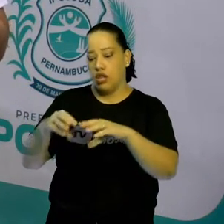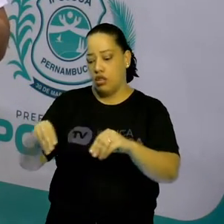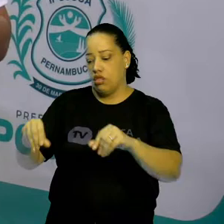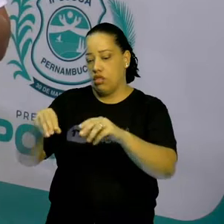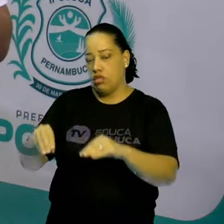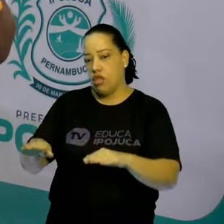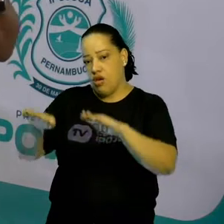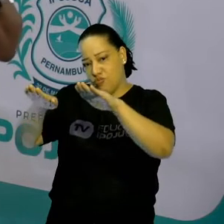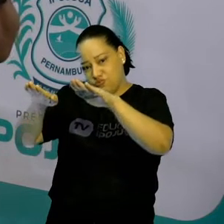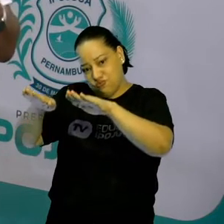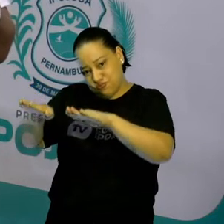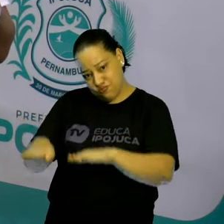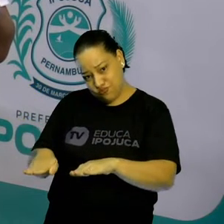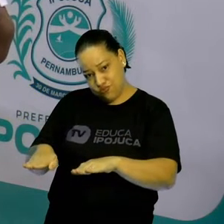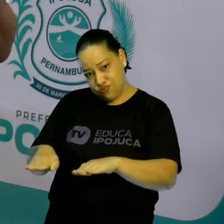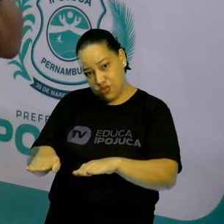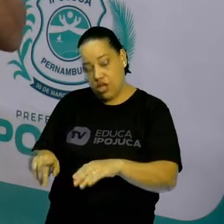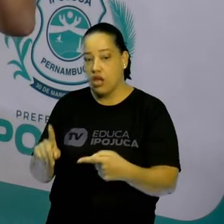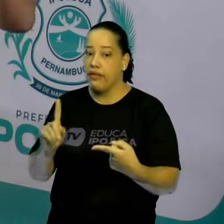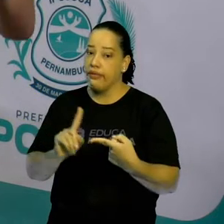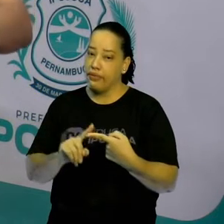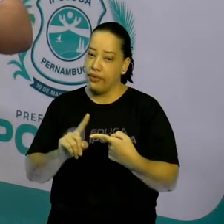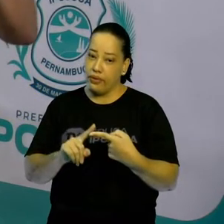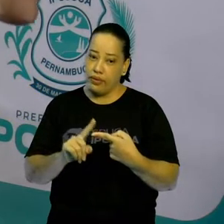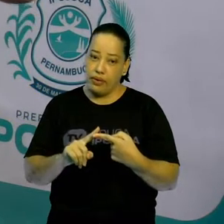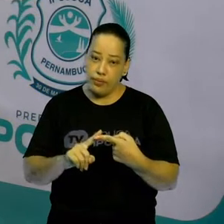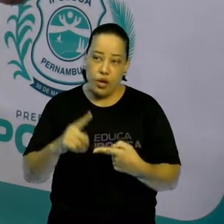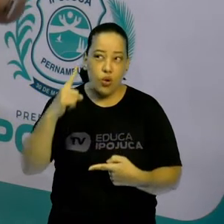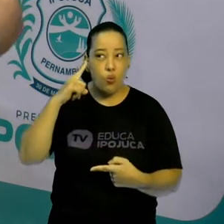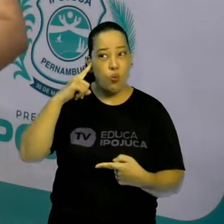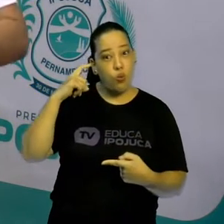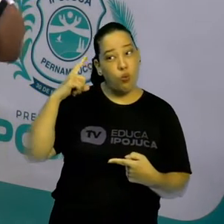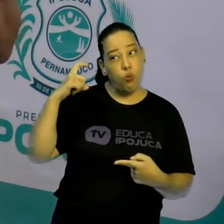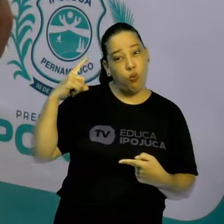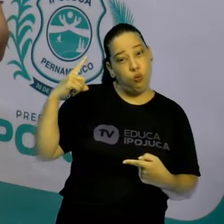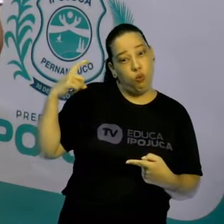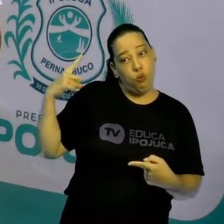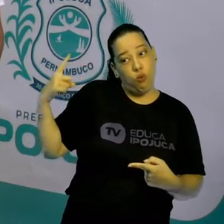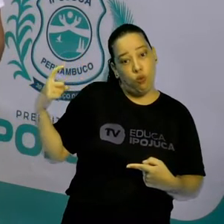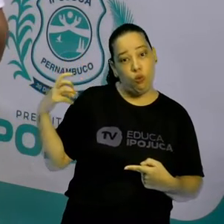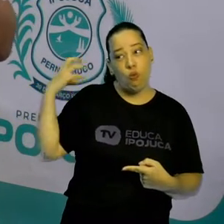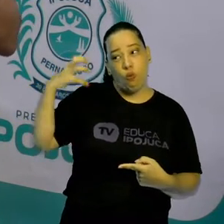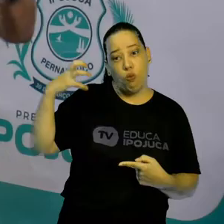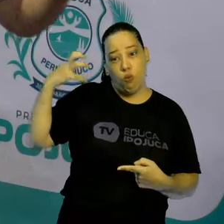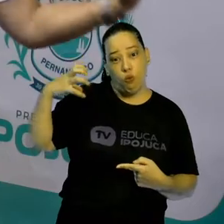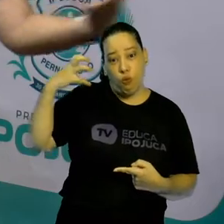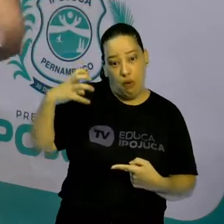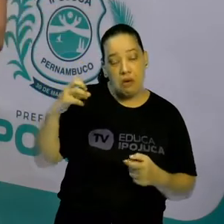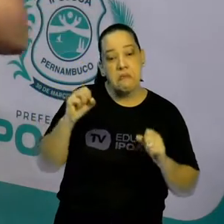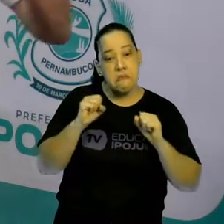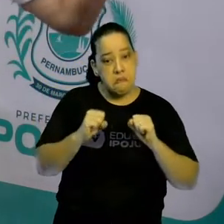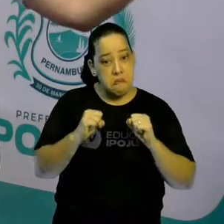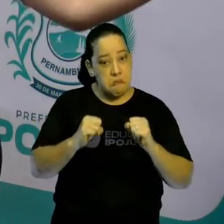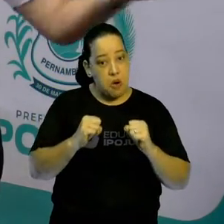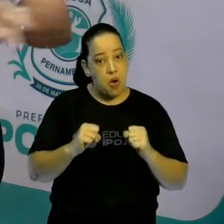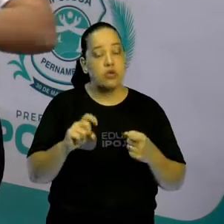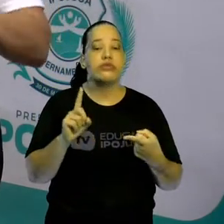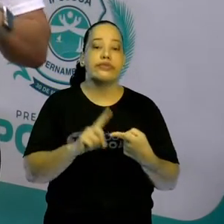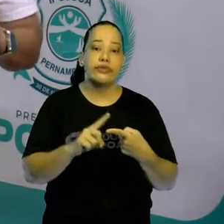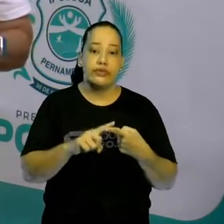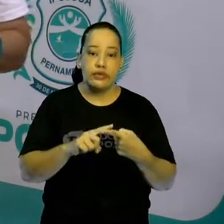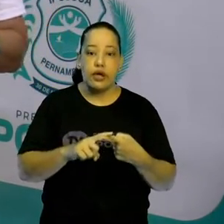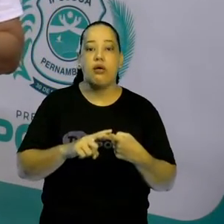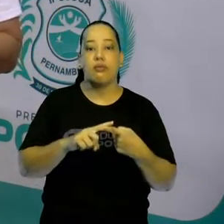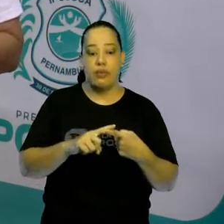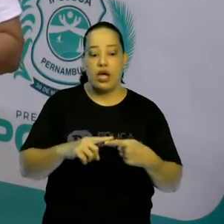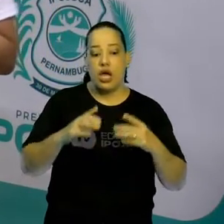Pode acontecer uma poluição sonora elevada por causa do som das turbinas, dessas coisas. Além de um aquecimento da região